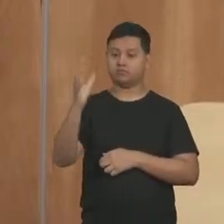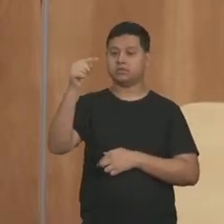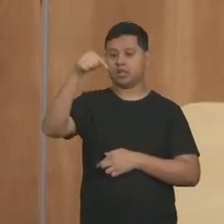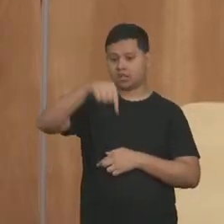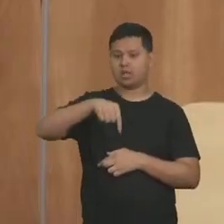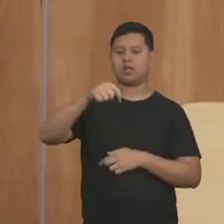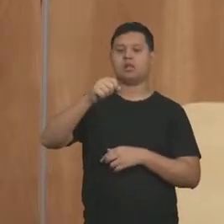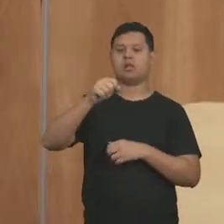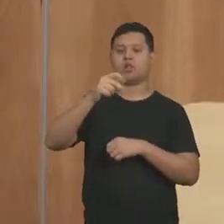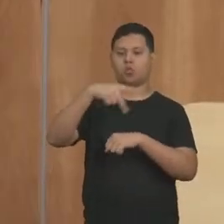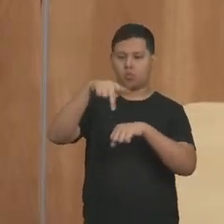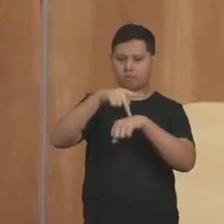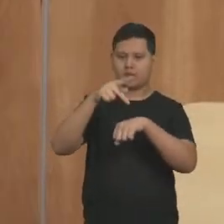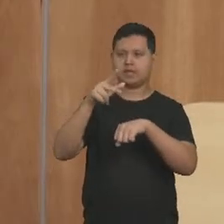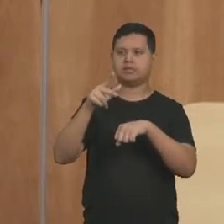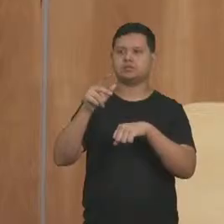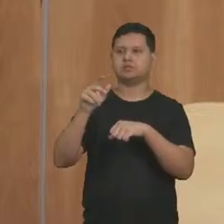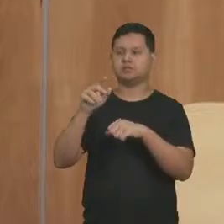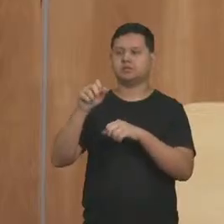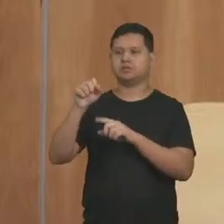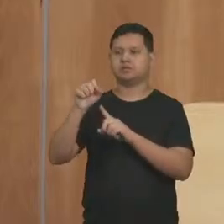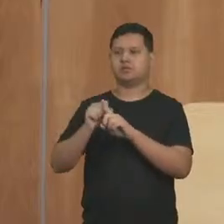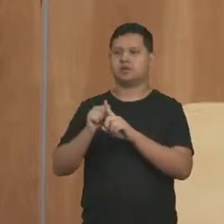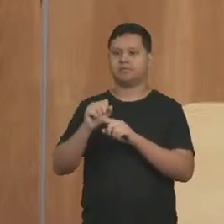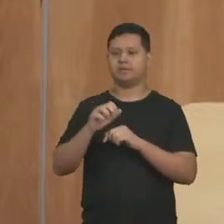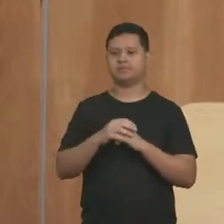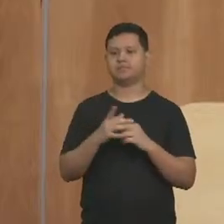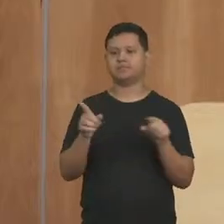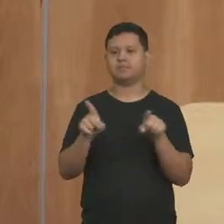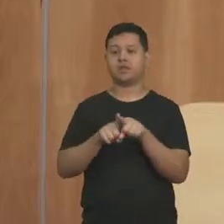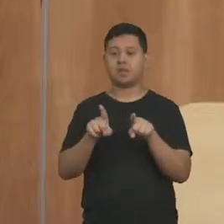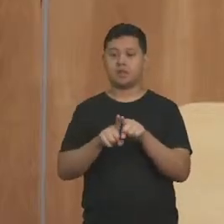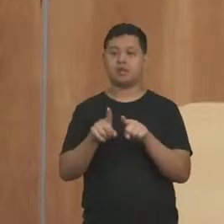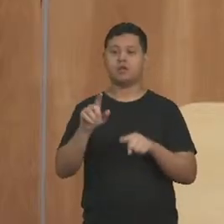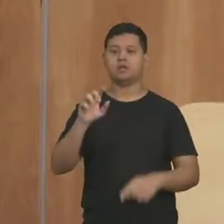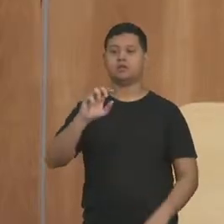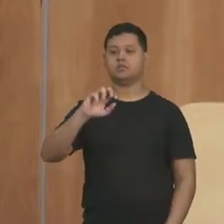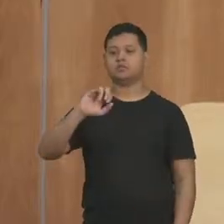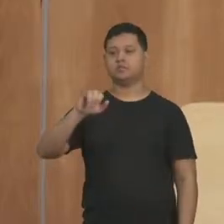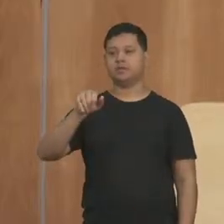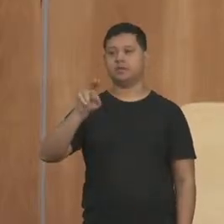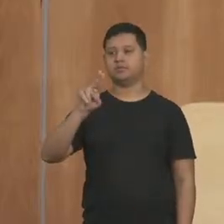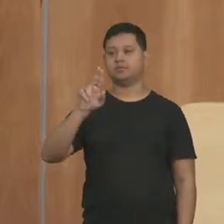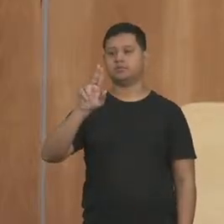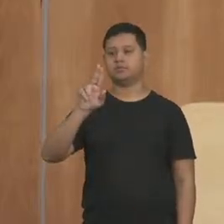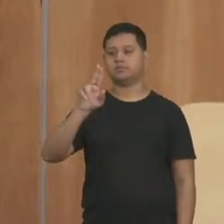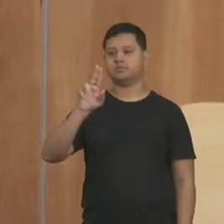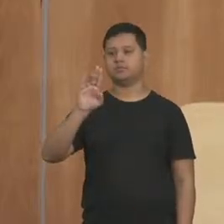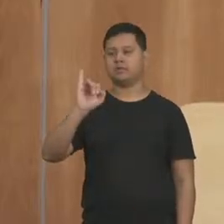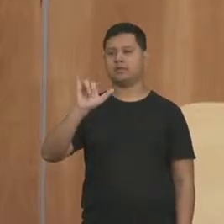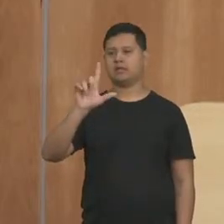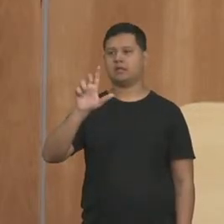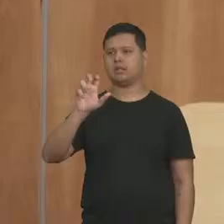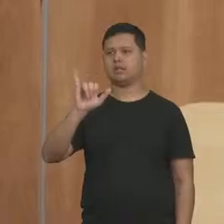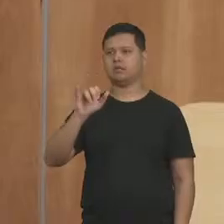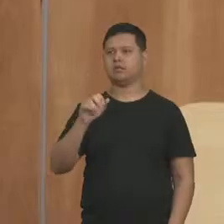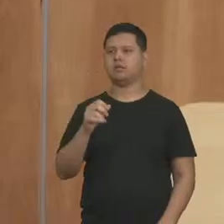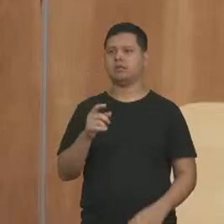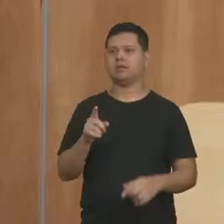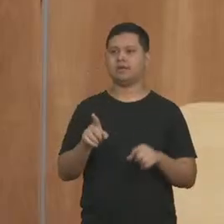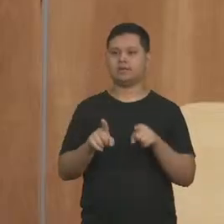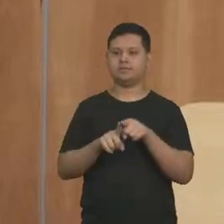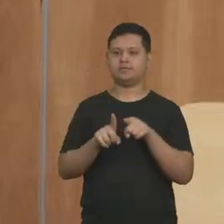ano, no final do ano, e também o Jubileu da Esperança, que foi criado também pelo finado